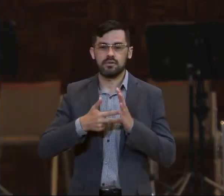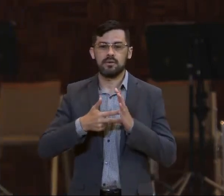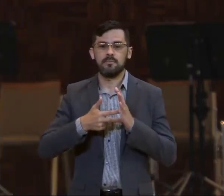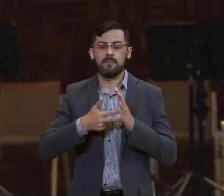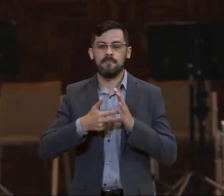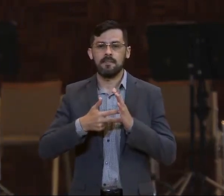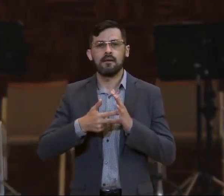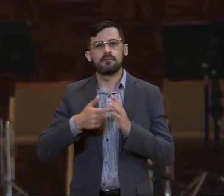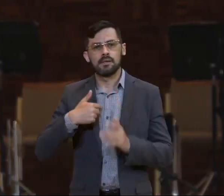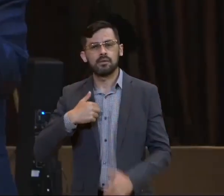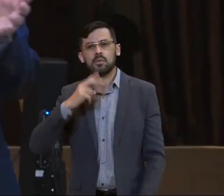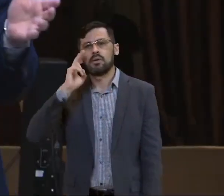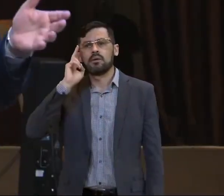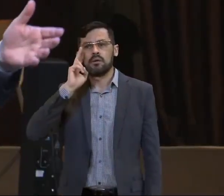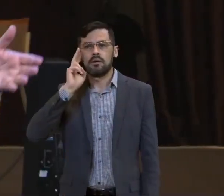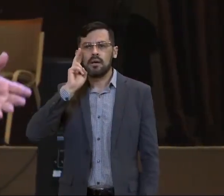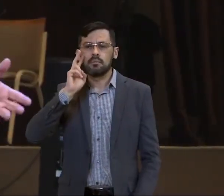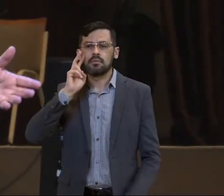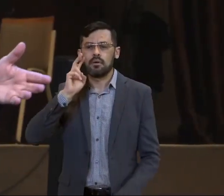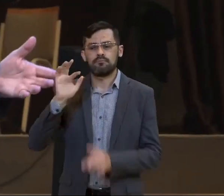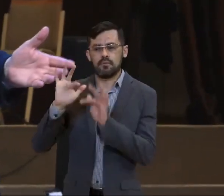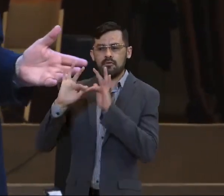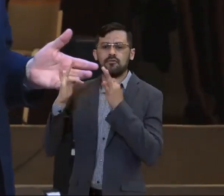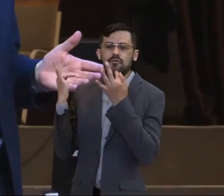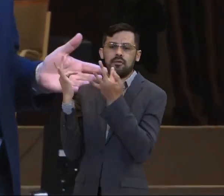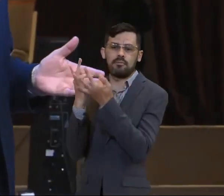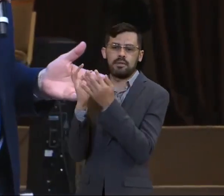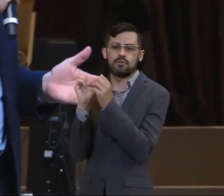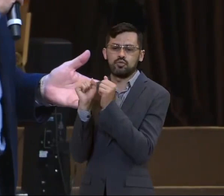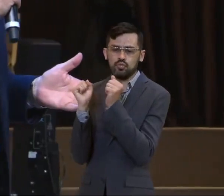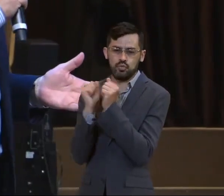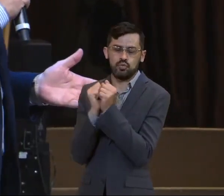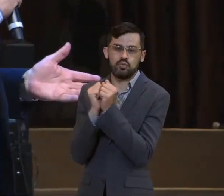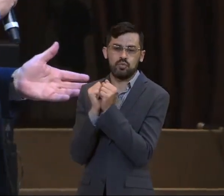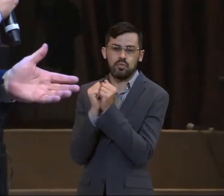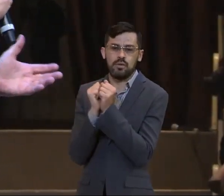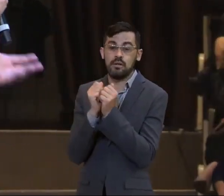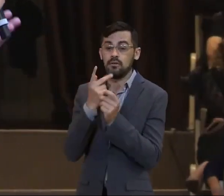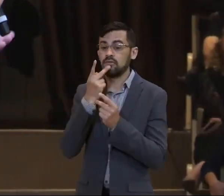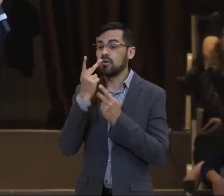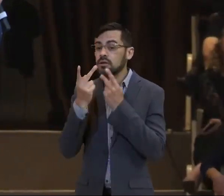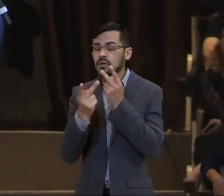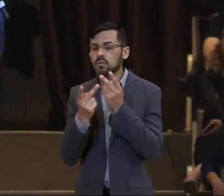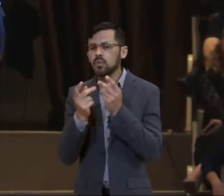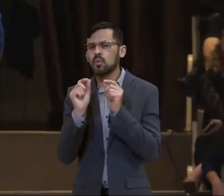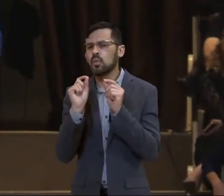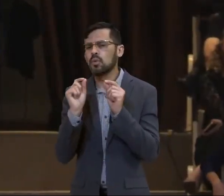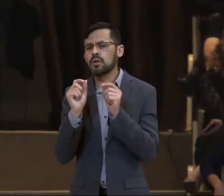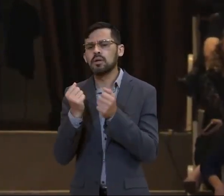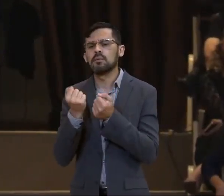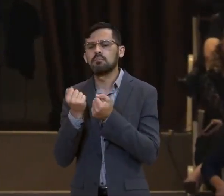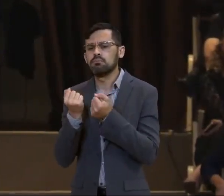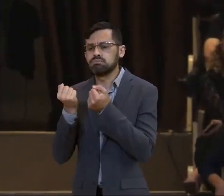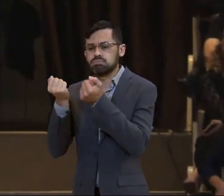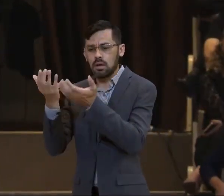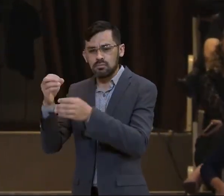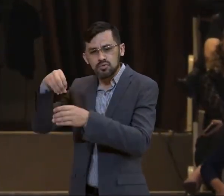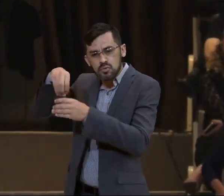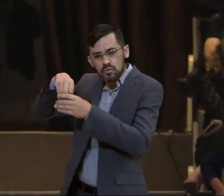me lembro, nossa família reunida, e dizendo: o que, que a gente pode ofertar para o